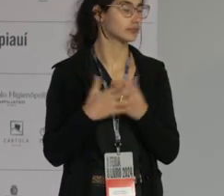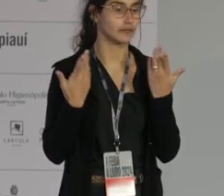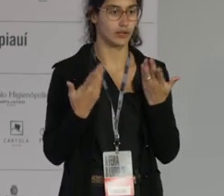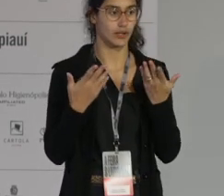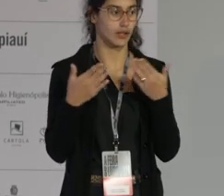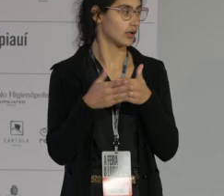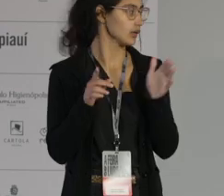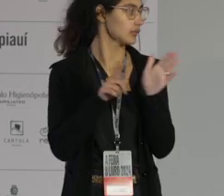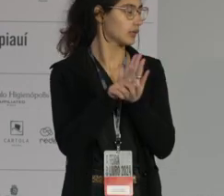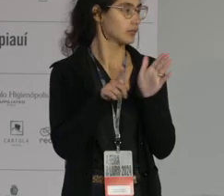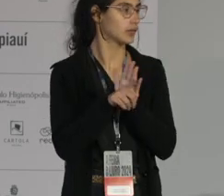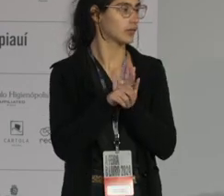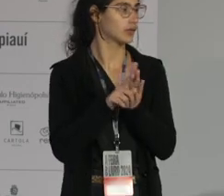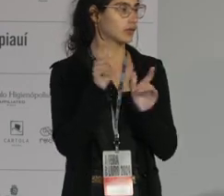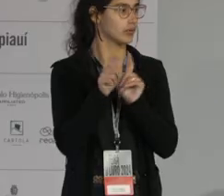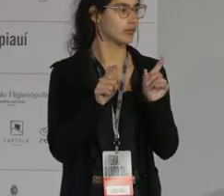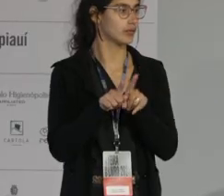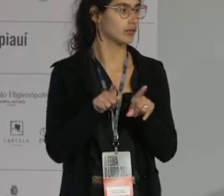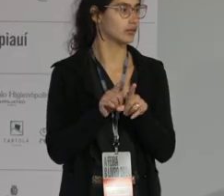Vamos abrir para as perguntas, então?